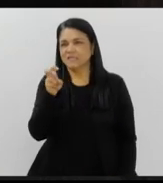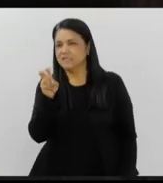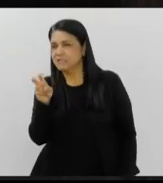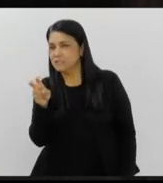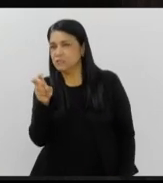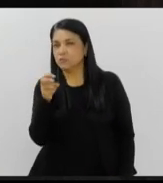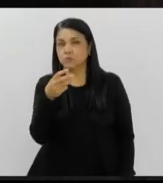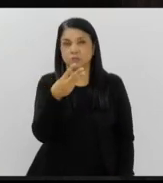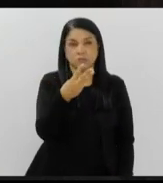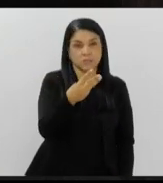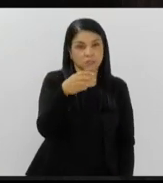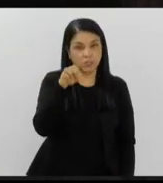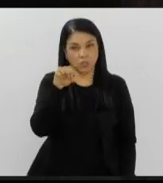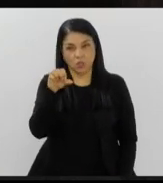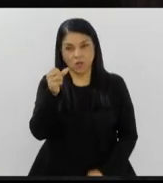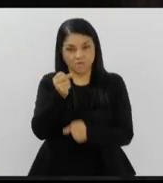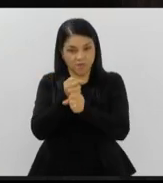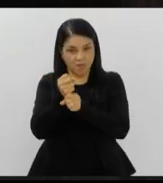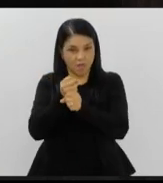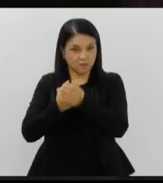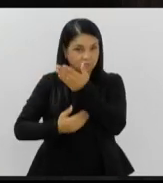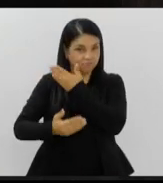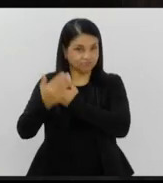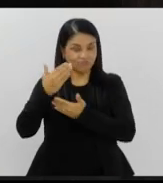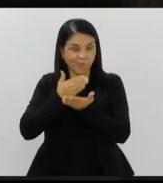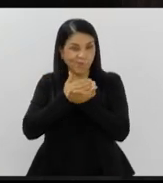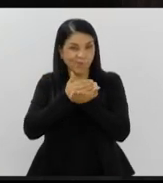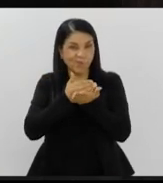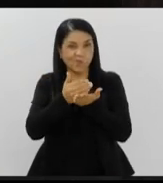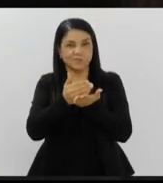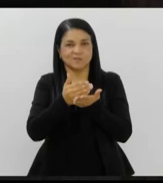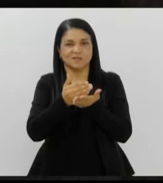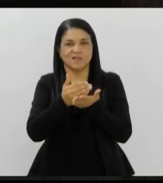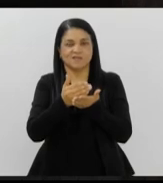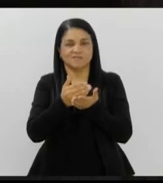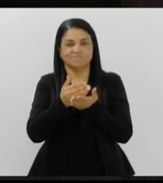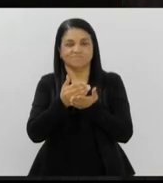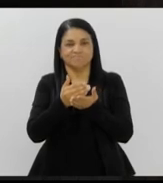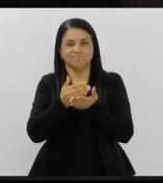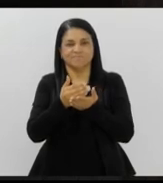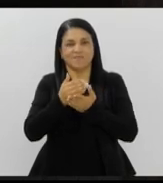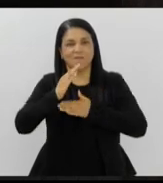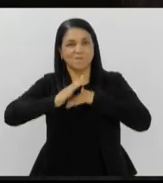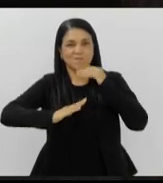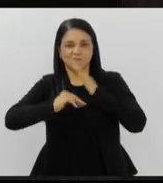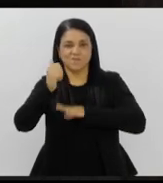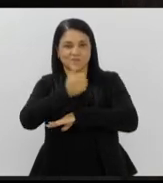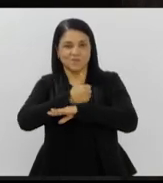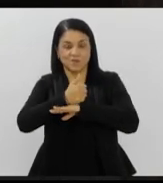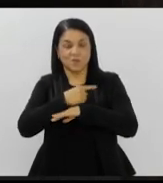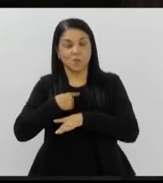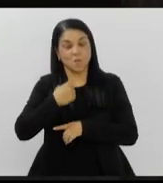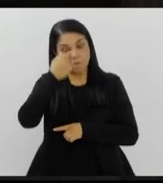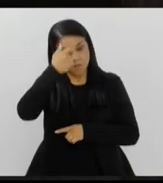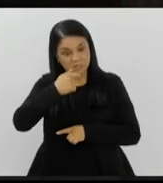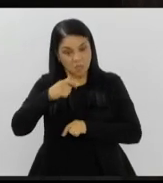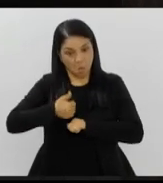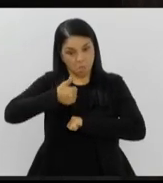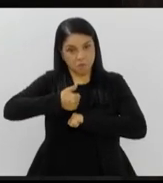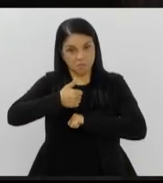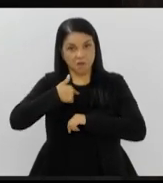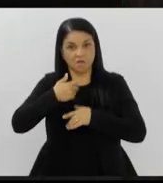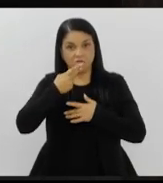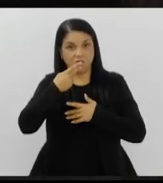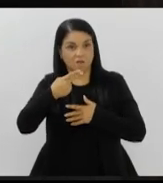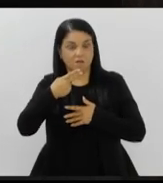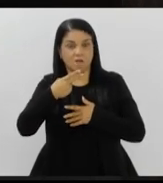anos começaram as suas carreiras. E eu achei que eu fosse a primeira a falar, mas todas elas falaram. No